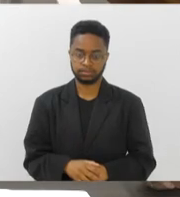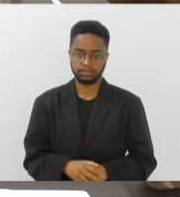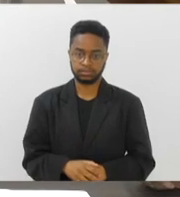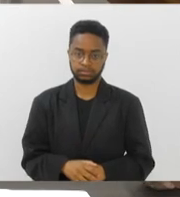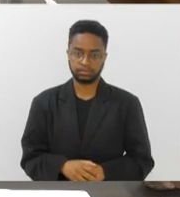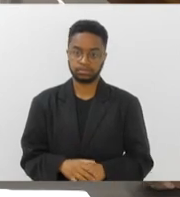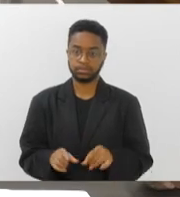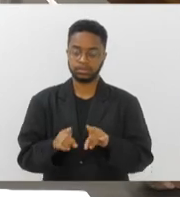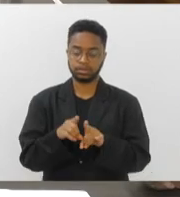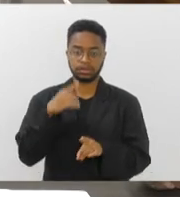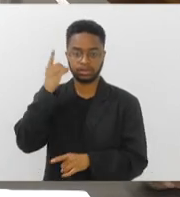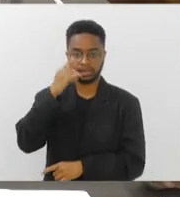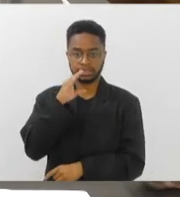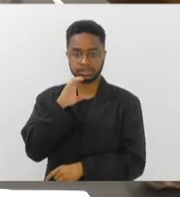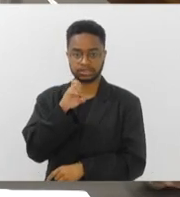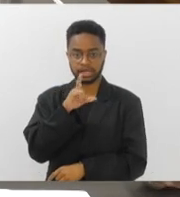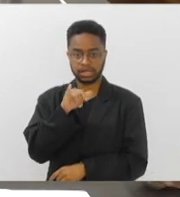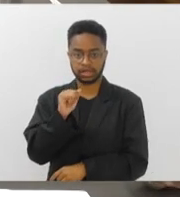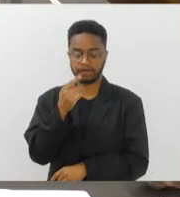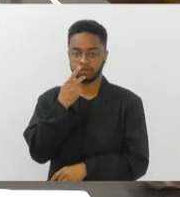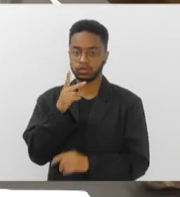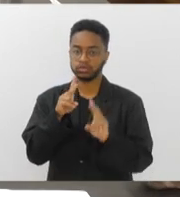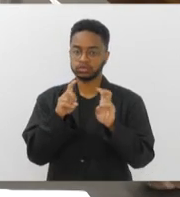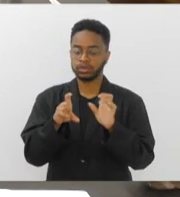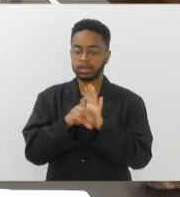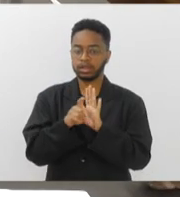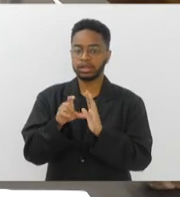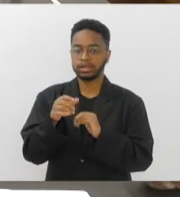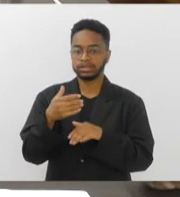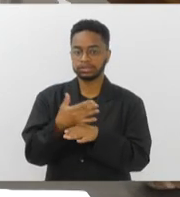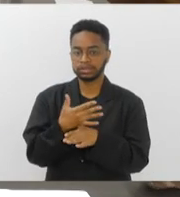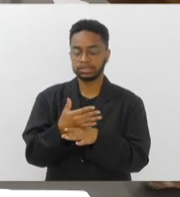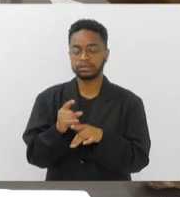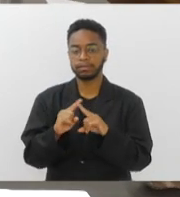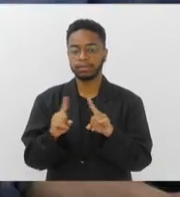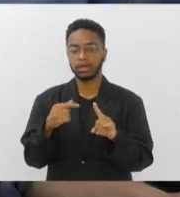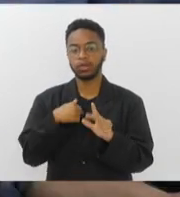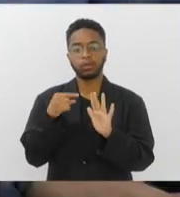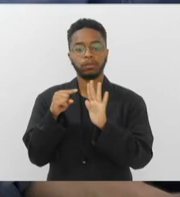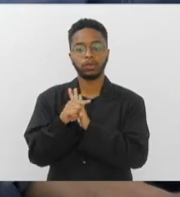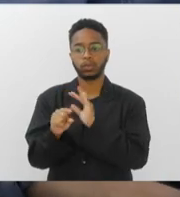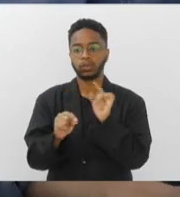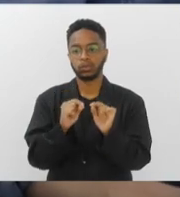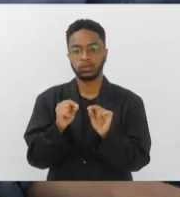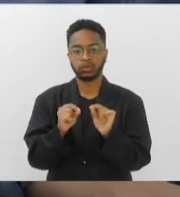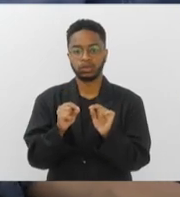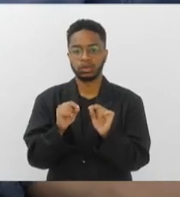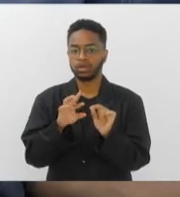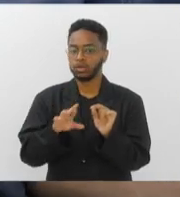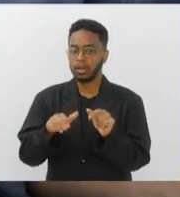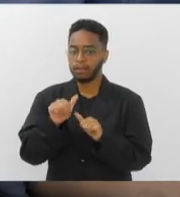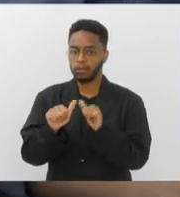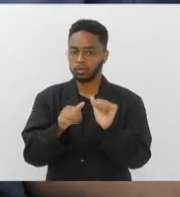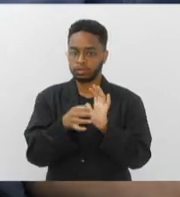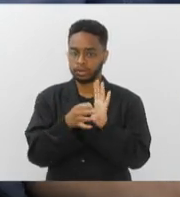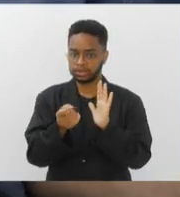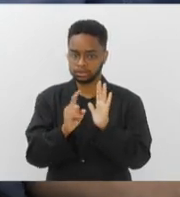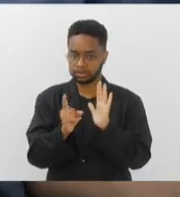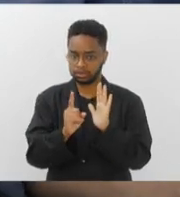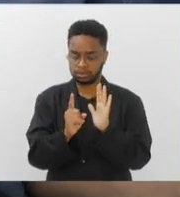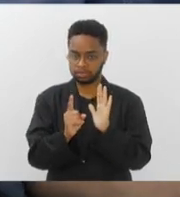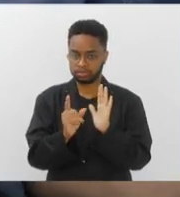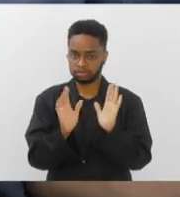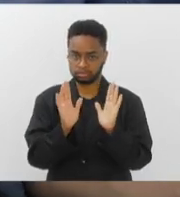a deputada Célia fez referência a uma lei municipal. A minha pergunta não é nada que altere o parecer, porque isso pode